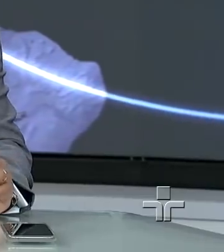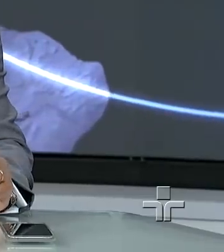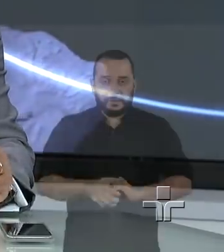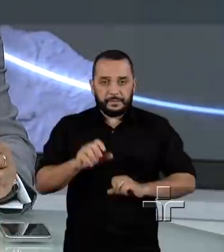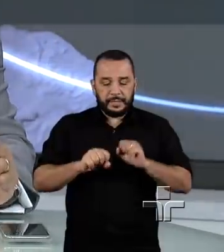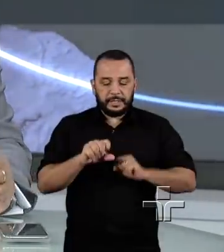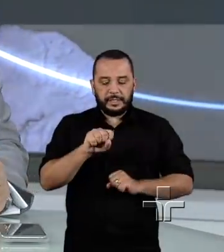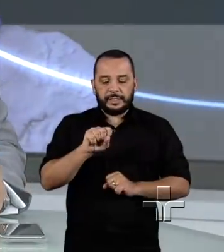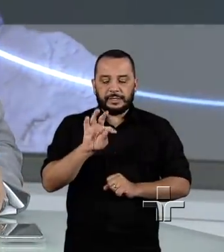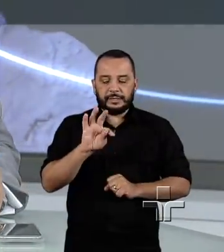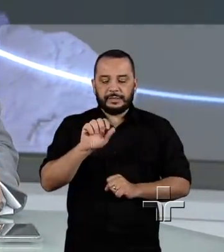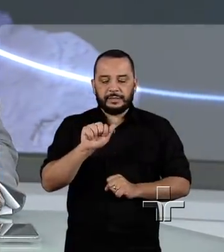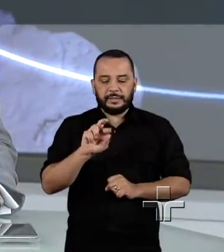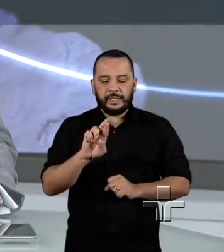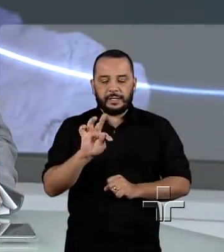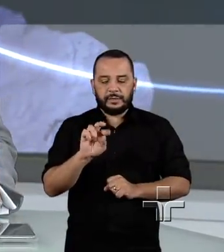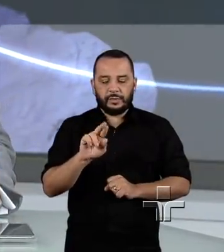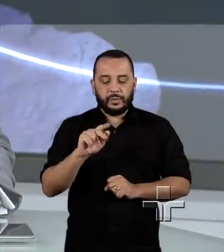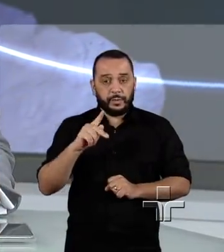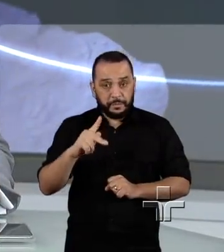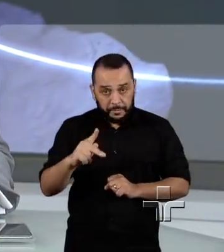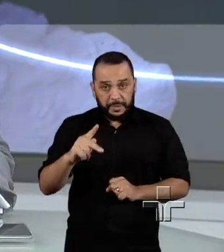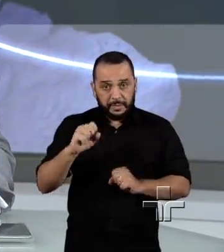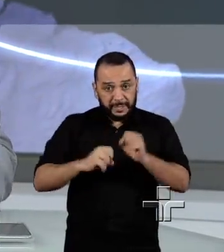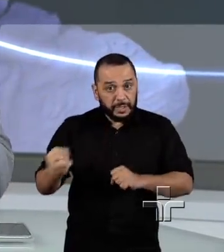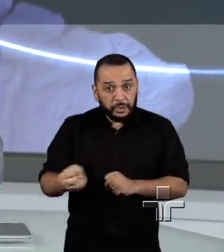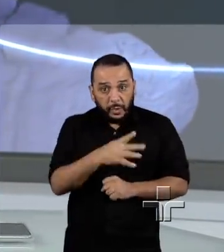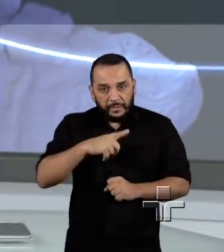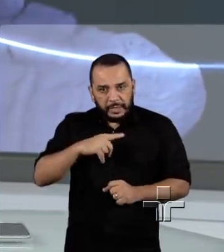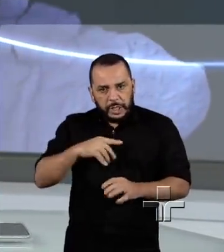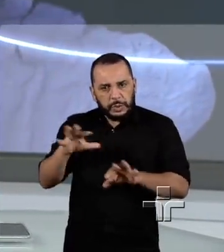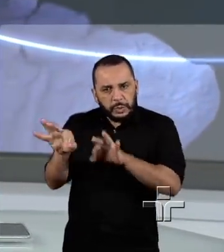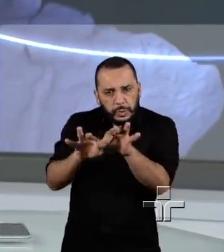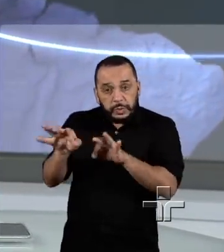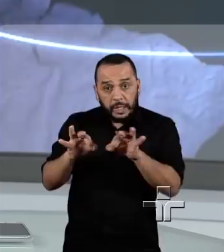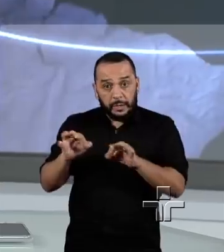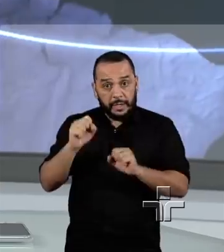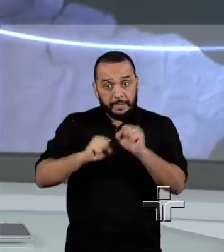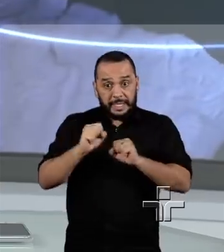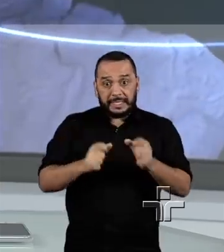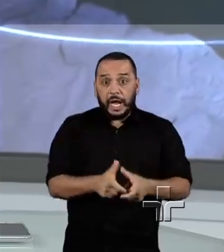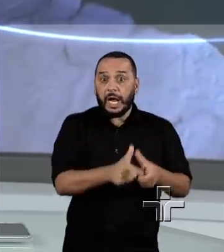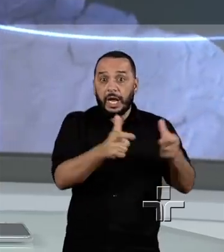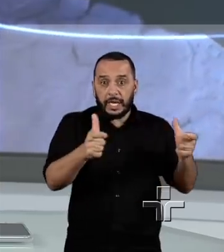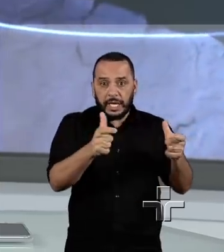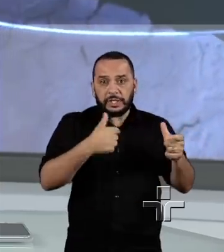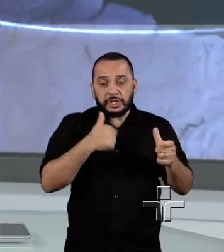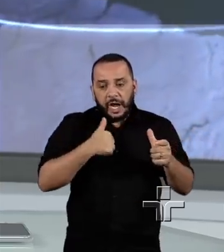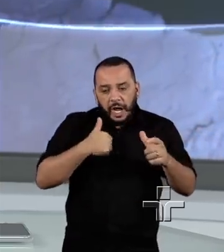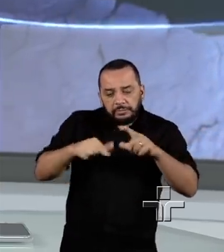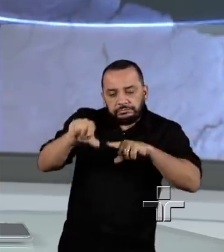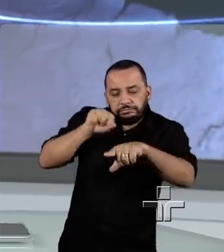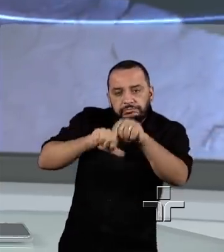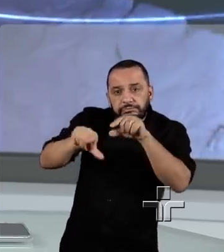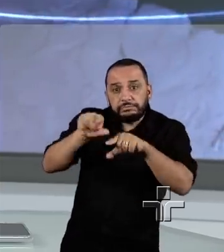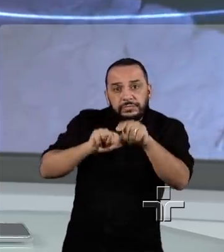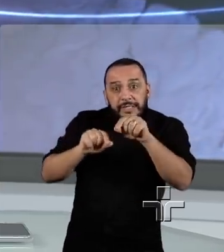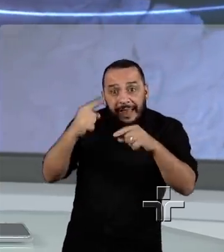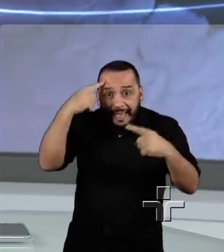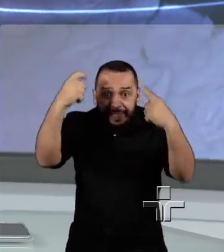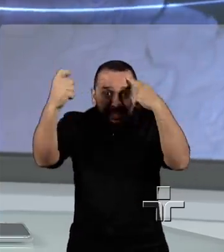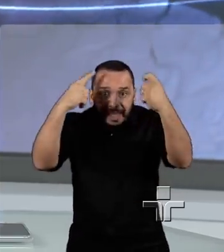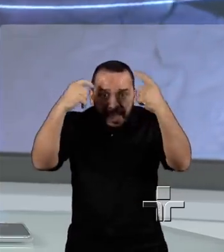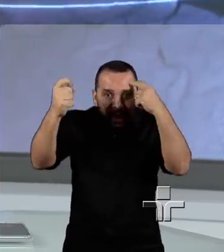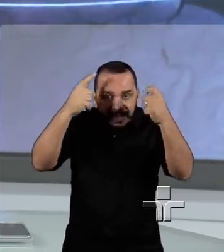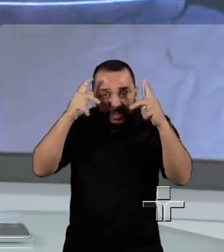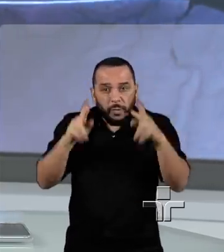As startups se transformaram em celeiros de soluções. As grandes empresas criaram processos seletivos para escolher as melhores ideias para